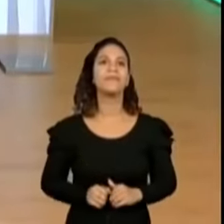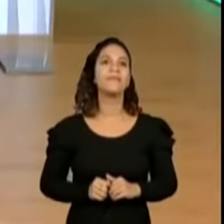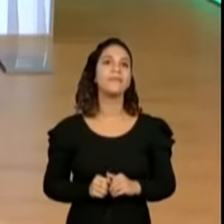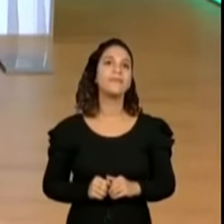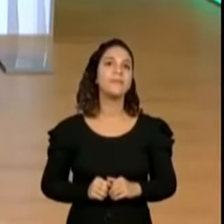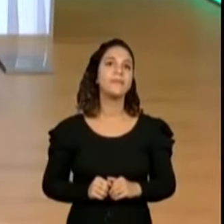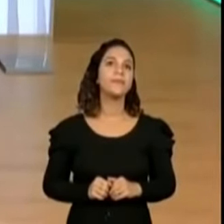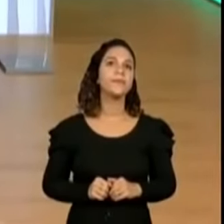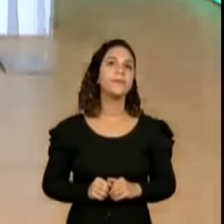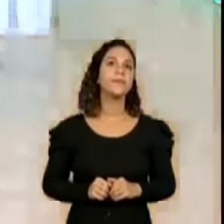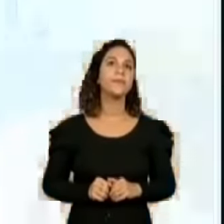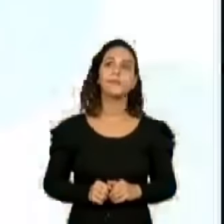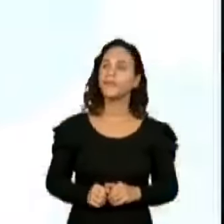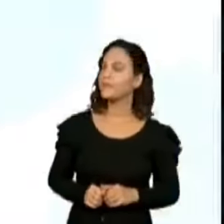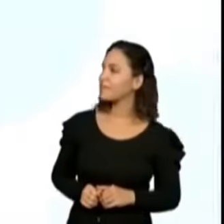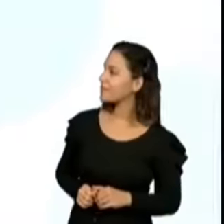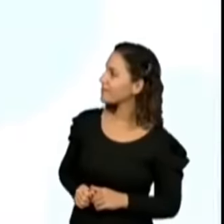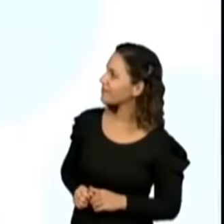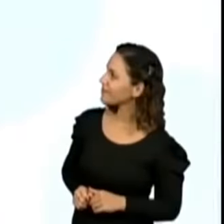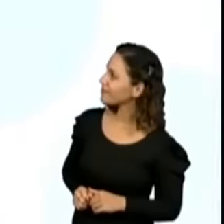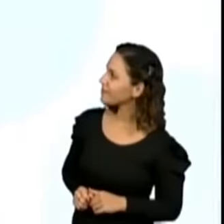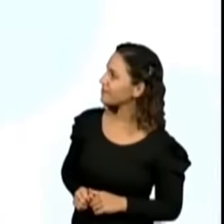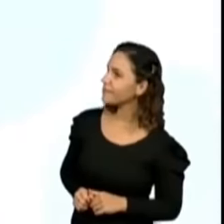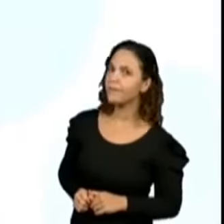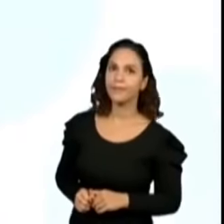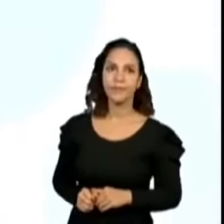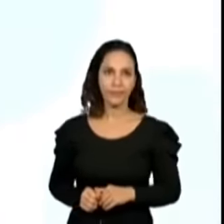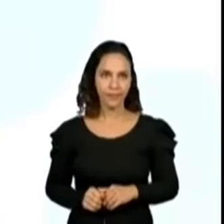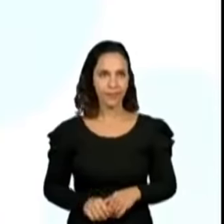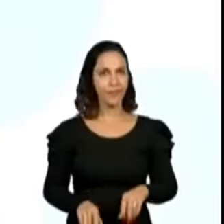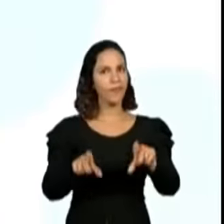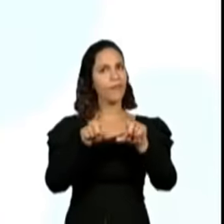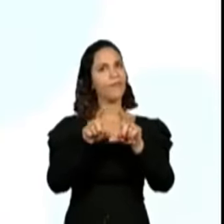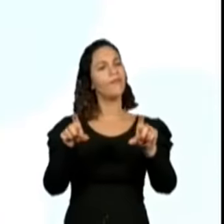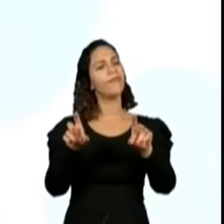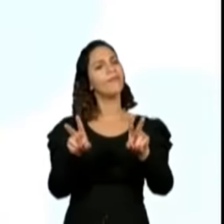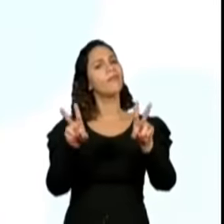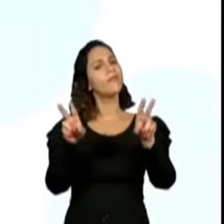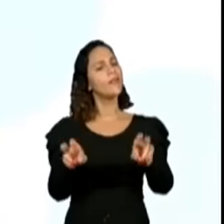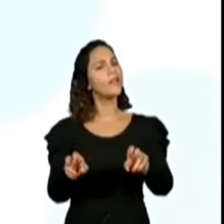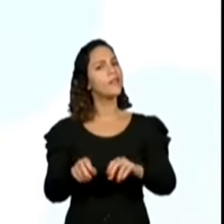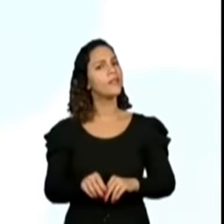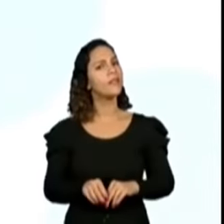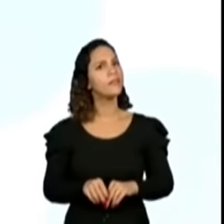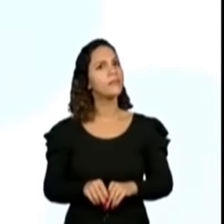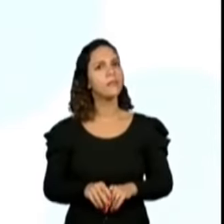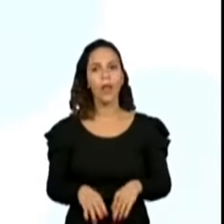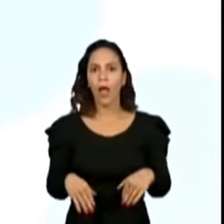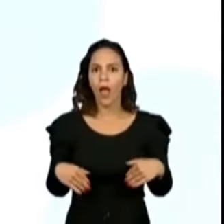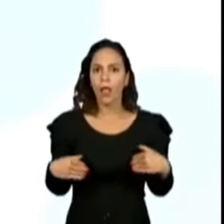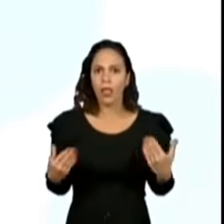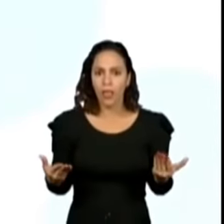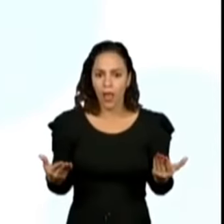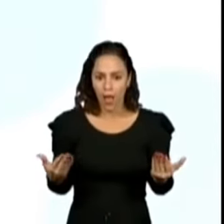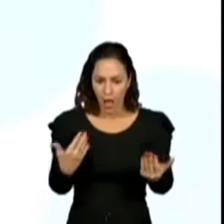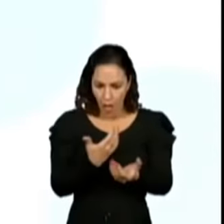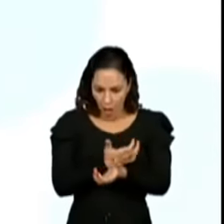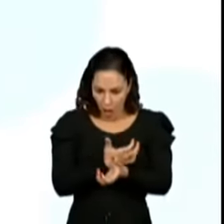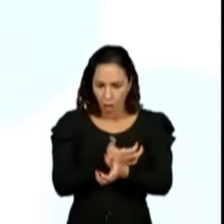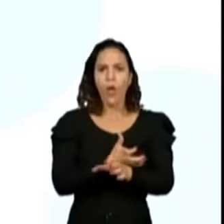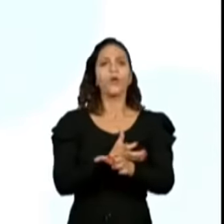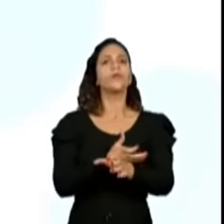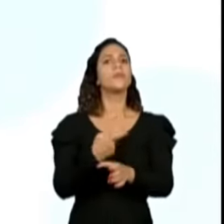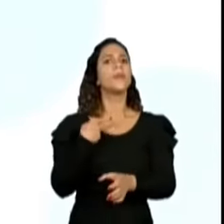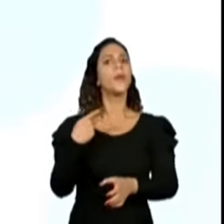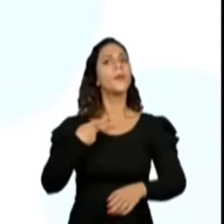nos organizando para a aula que se inicia, cujo título é, pro Genô, cadê meus